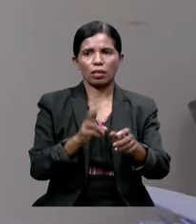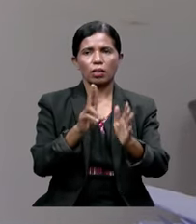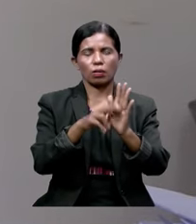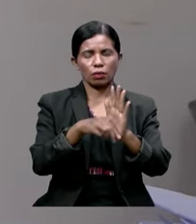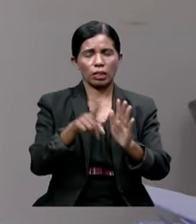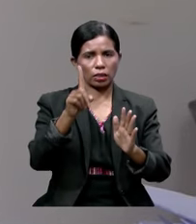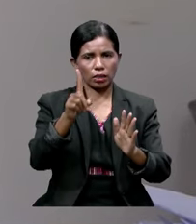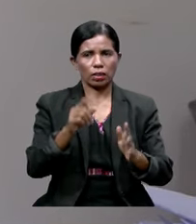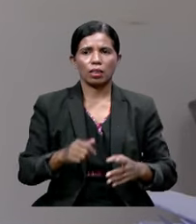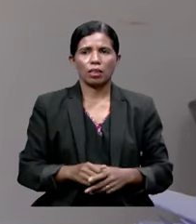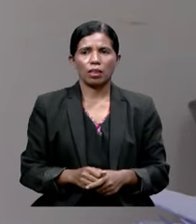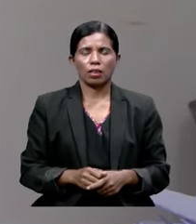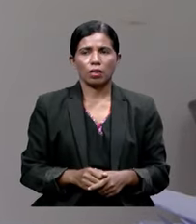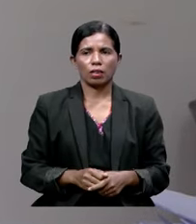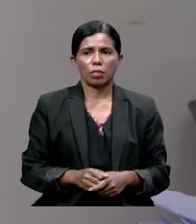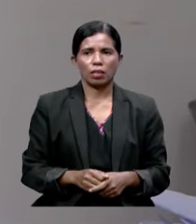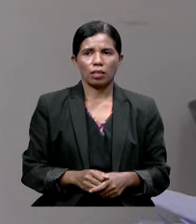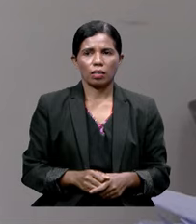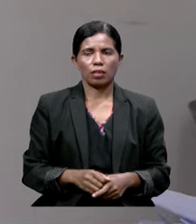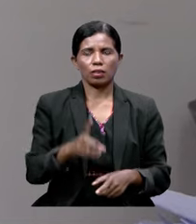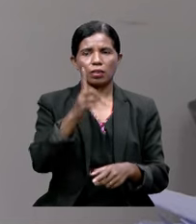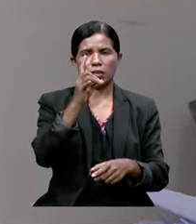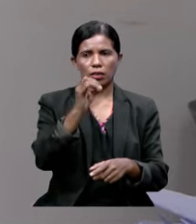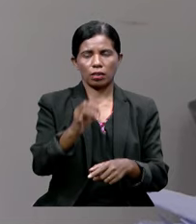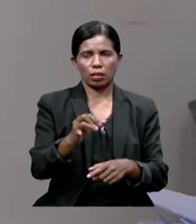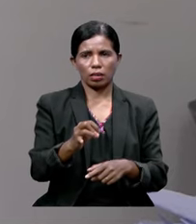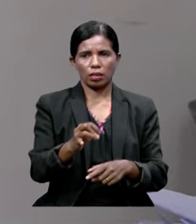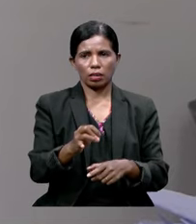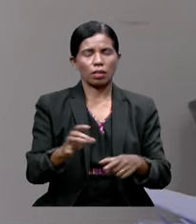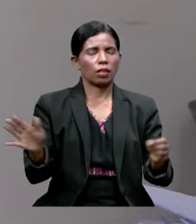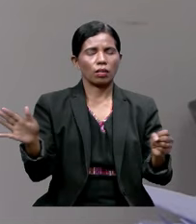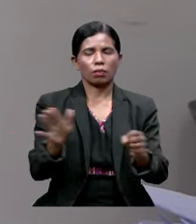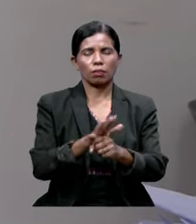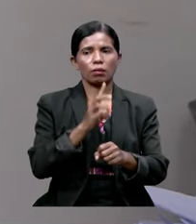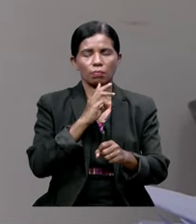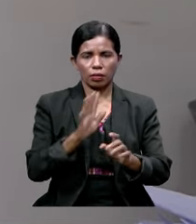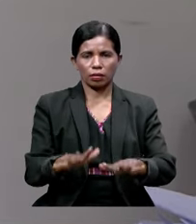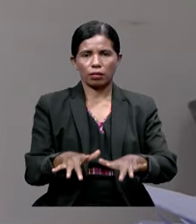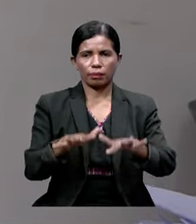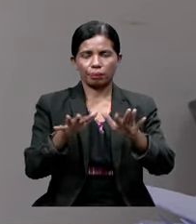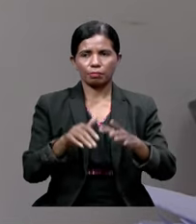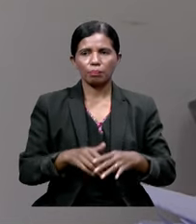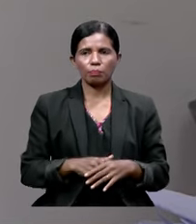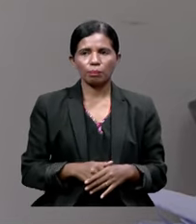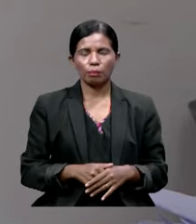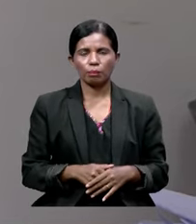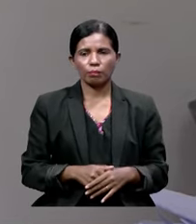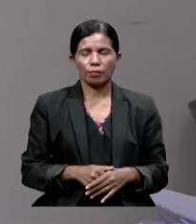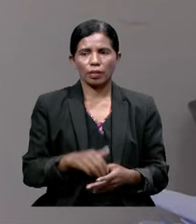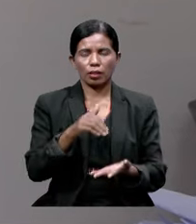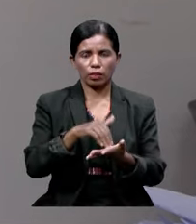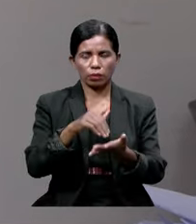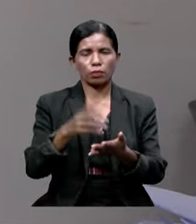de né central de li né se inunda. Né estudo